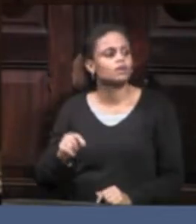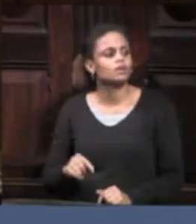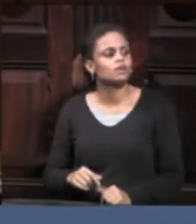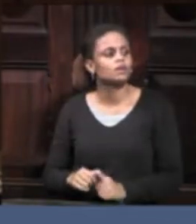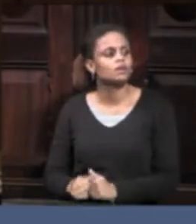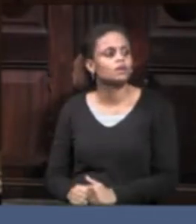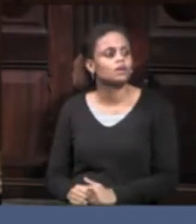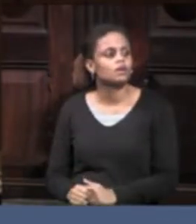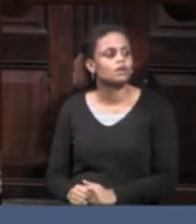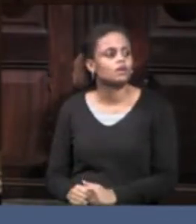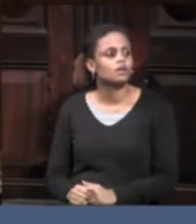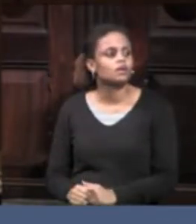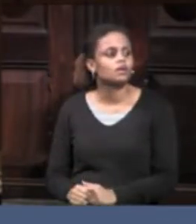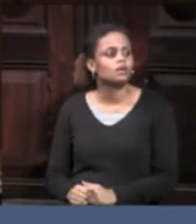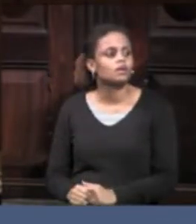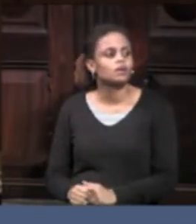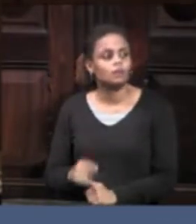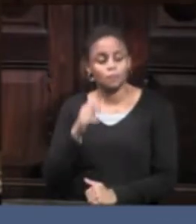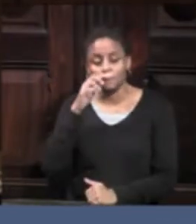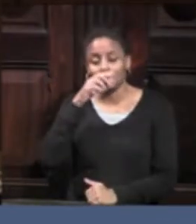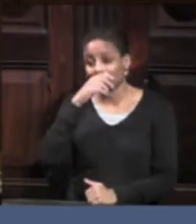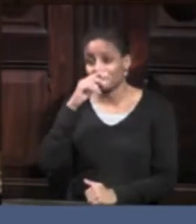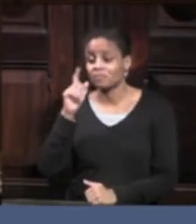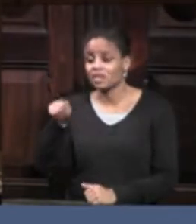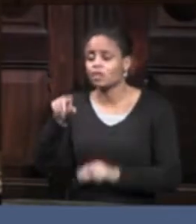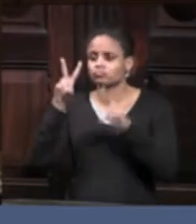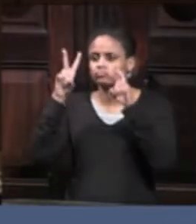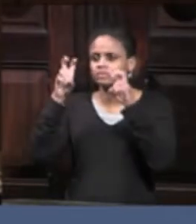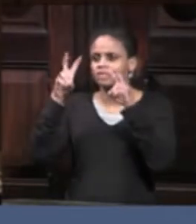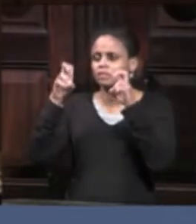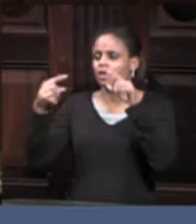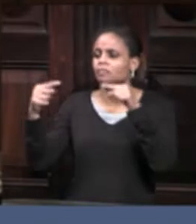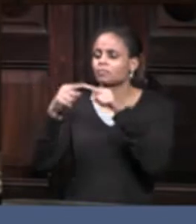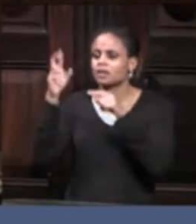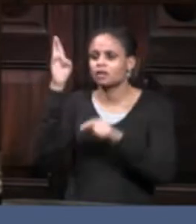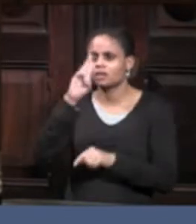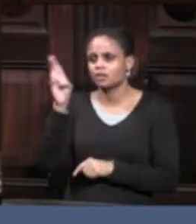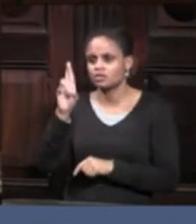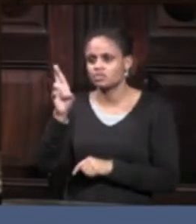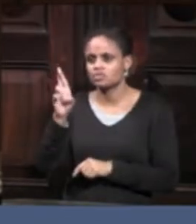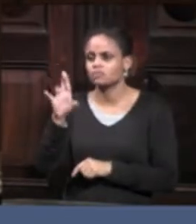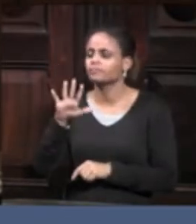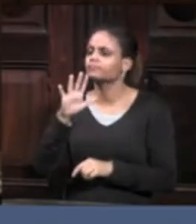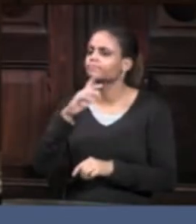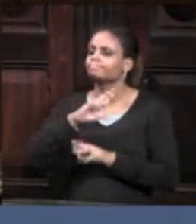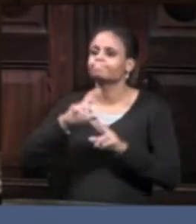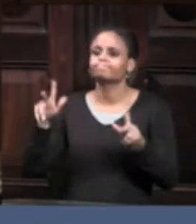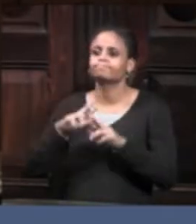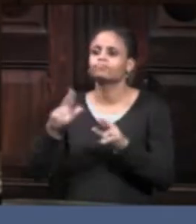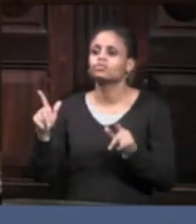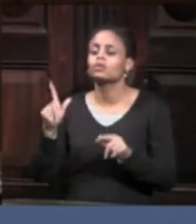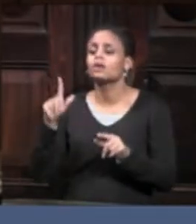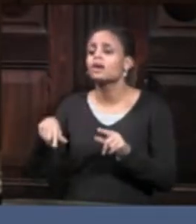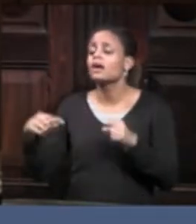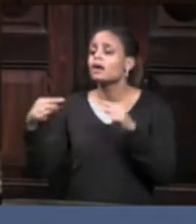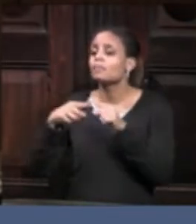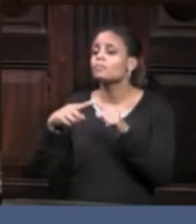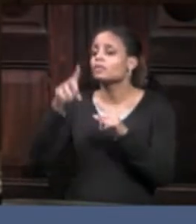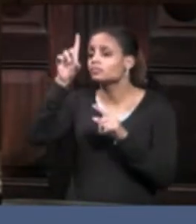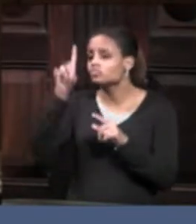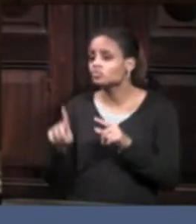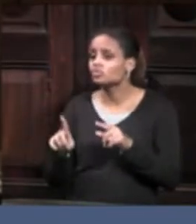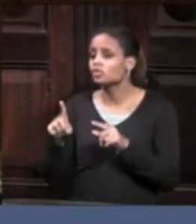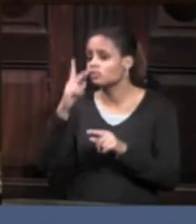é. Ela é constitucional, ela é jurídica. Ela é de direitos humanos de